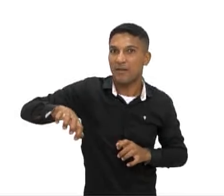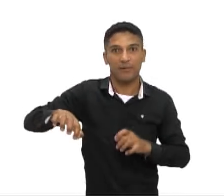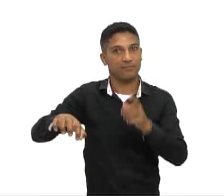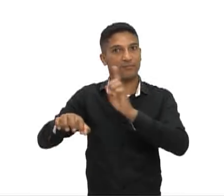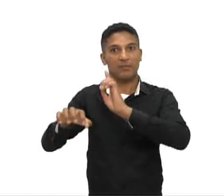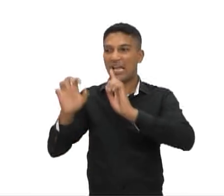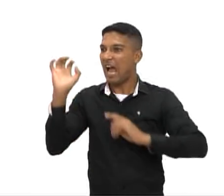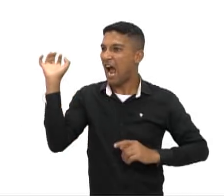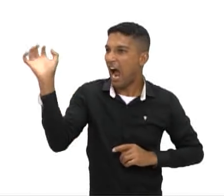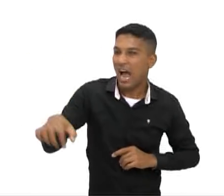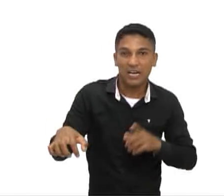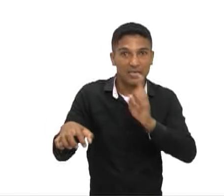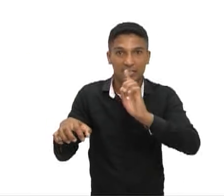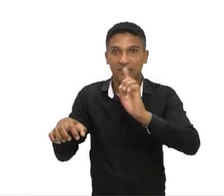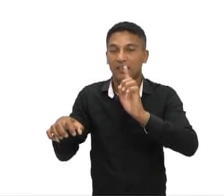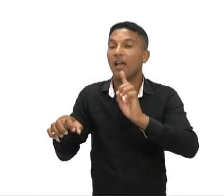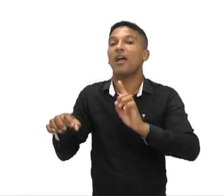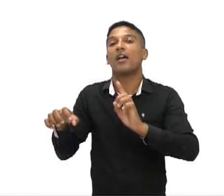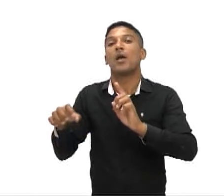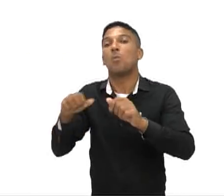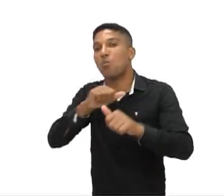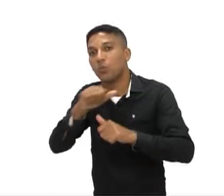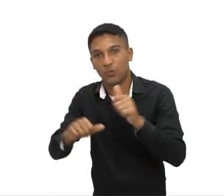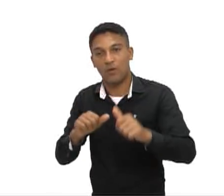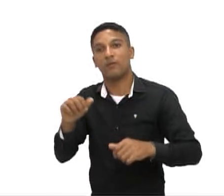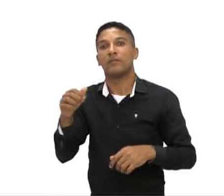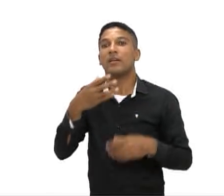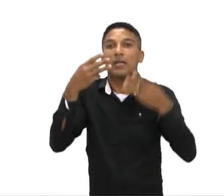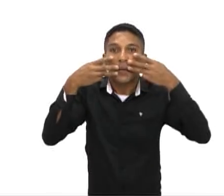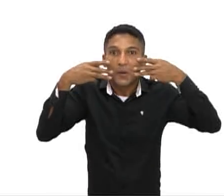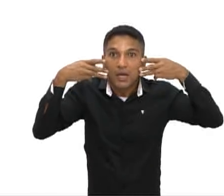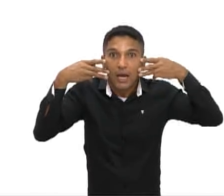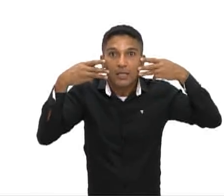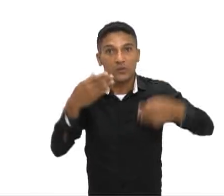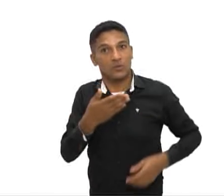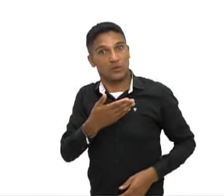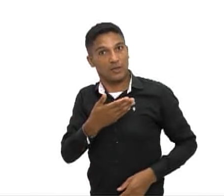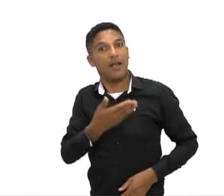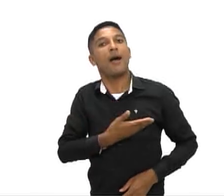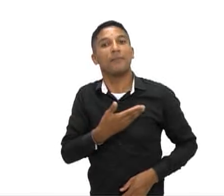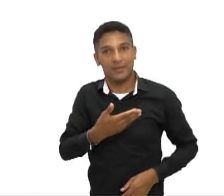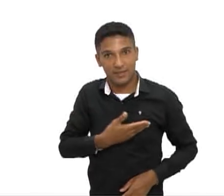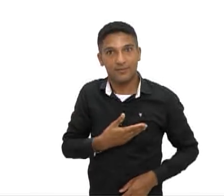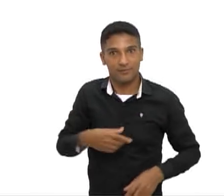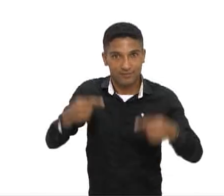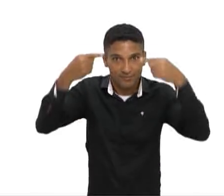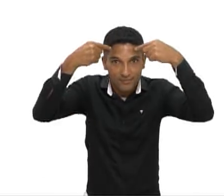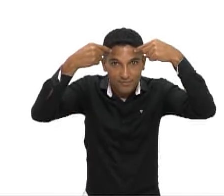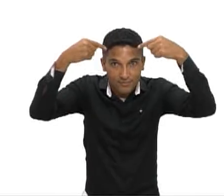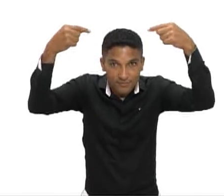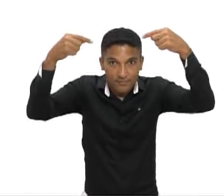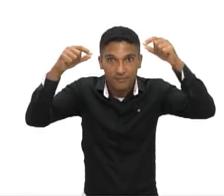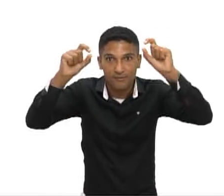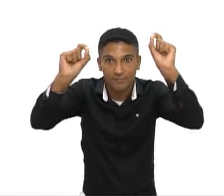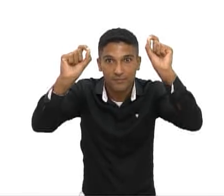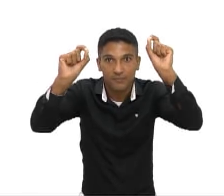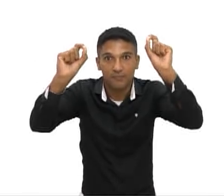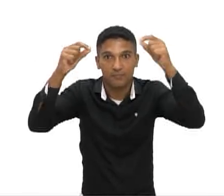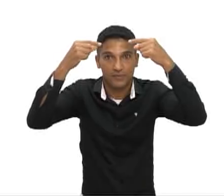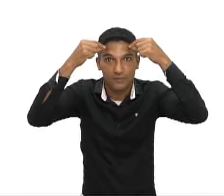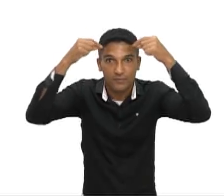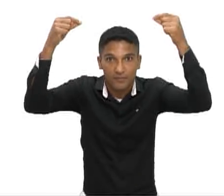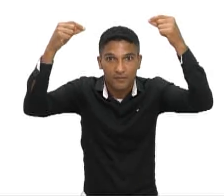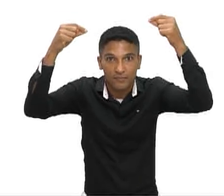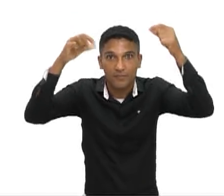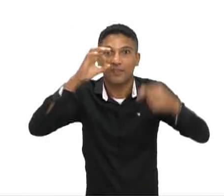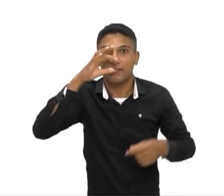Neste filme, a dragão fêmea tem trigêmeos, uma espécie de draburros. Burros que têm asas de dragão